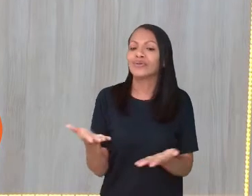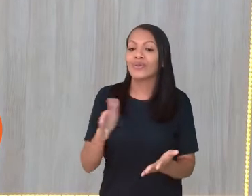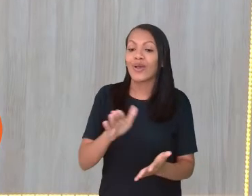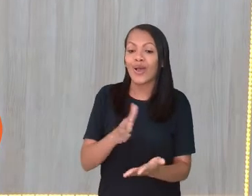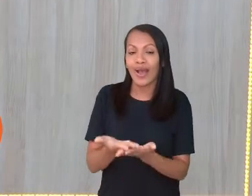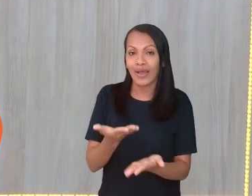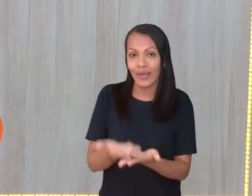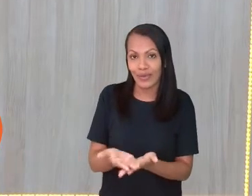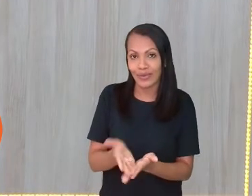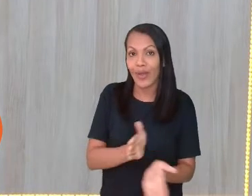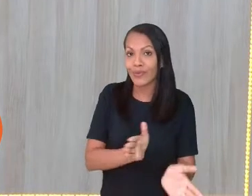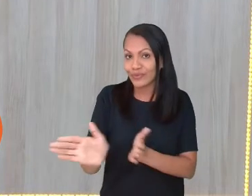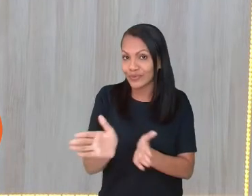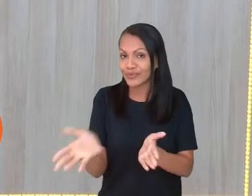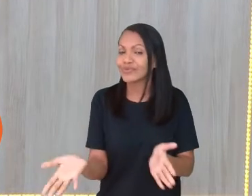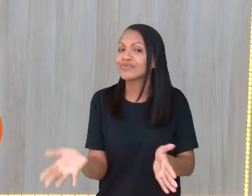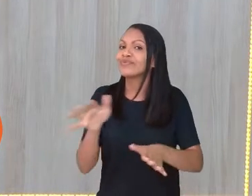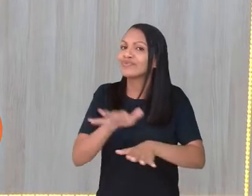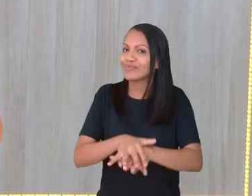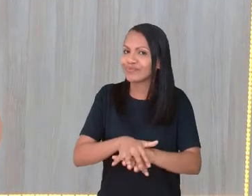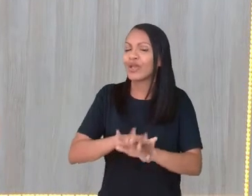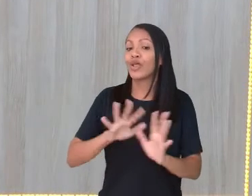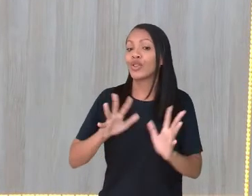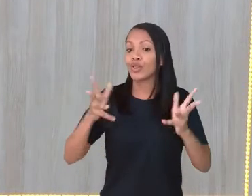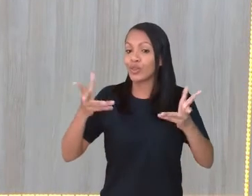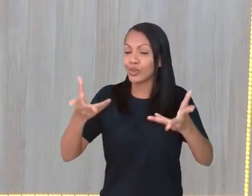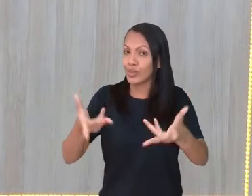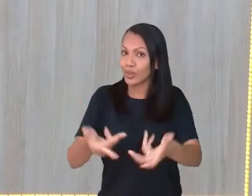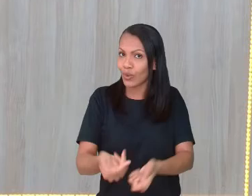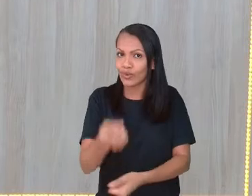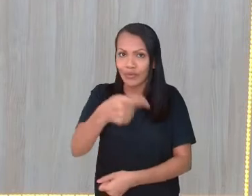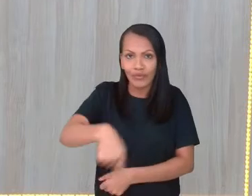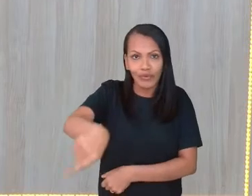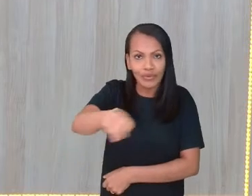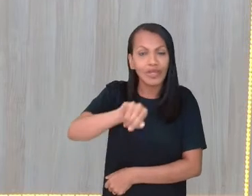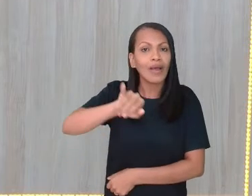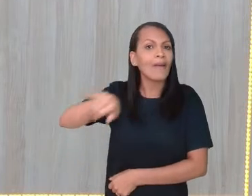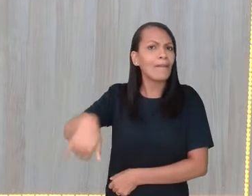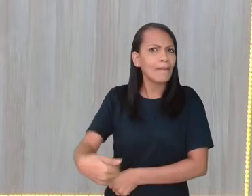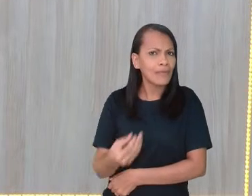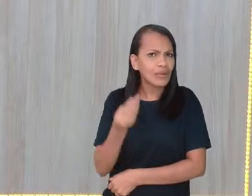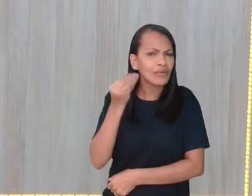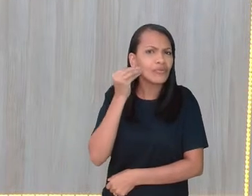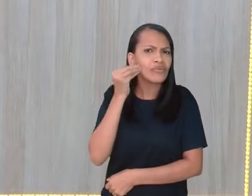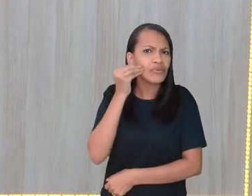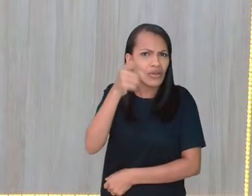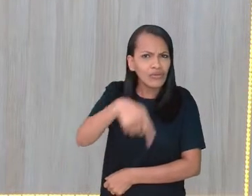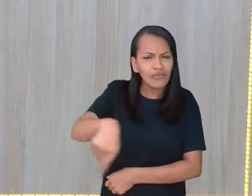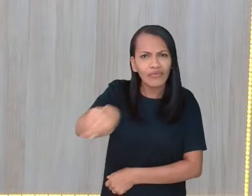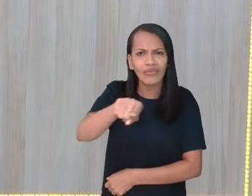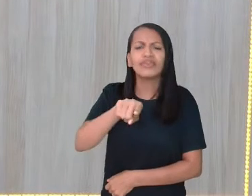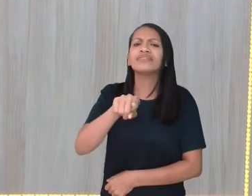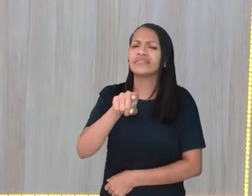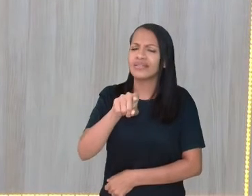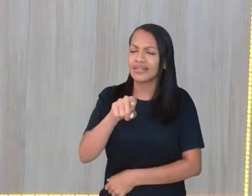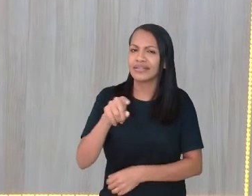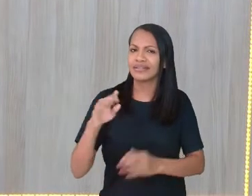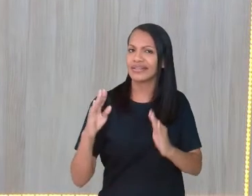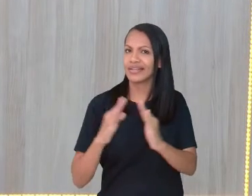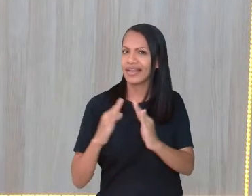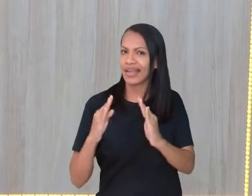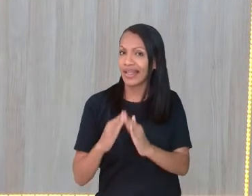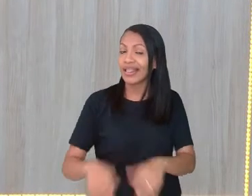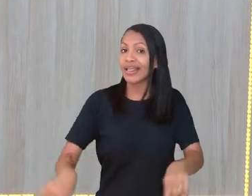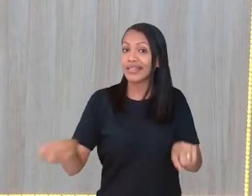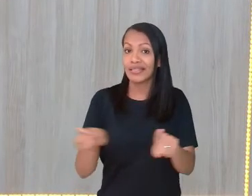aí mais acessível para todos e todas, né? Então aproveite esse momento para você que está em casa também aprender